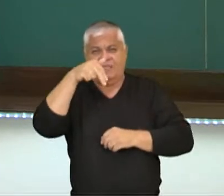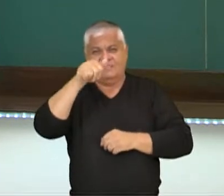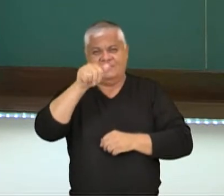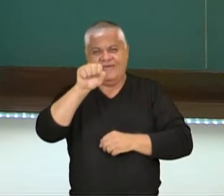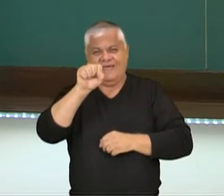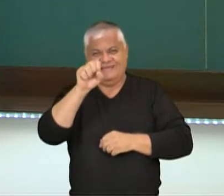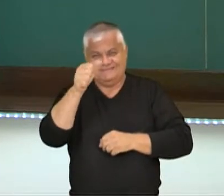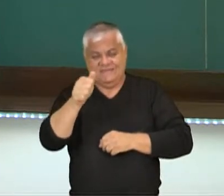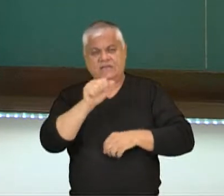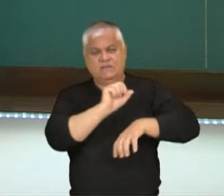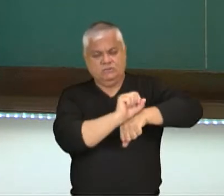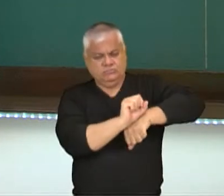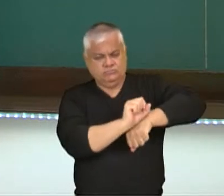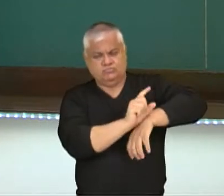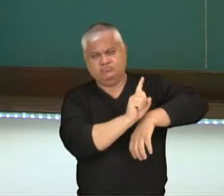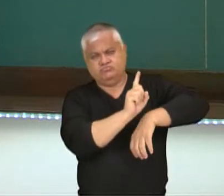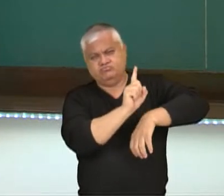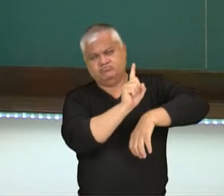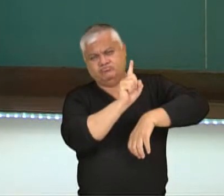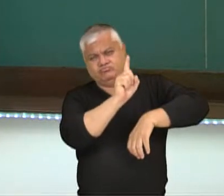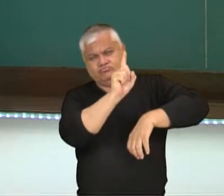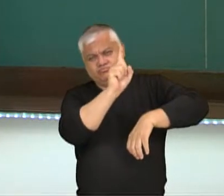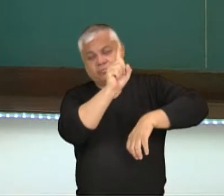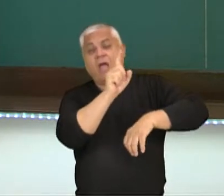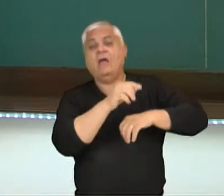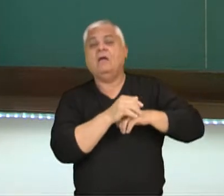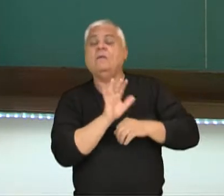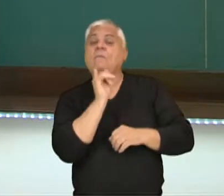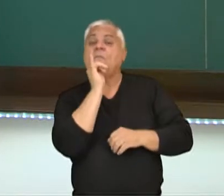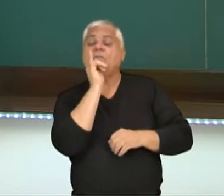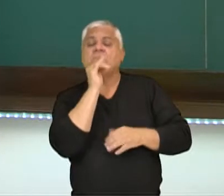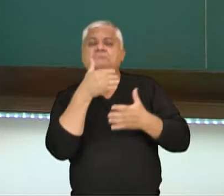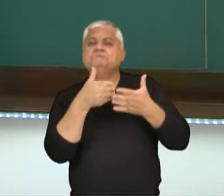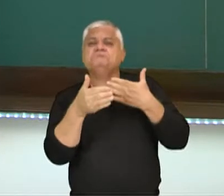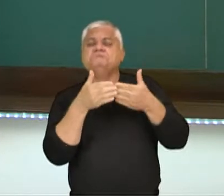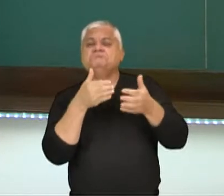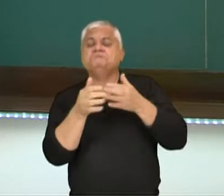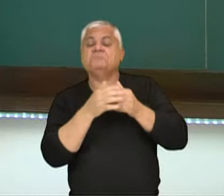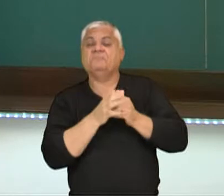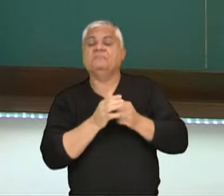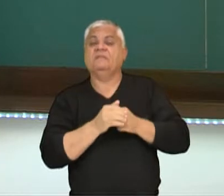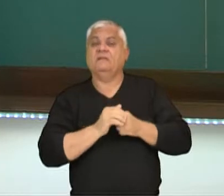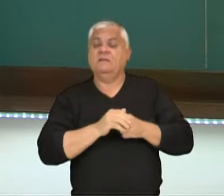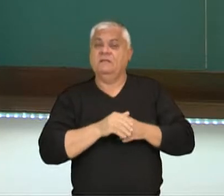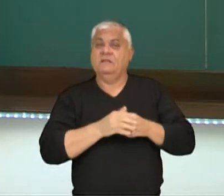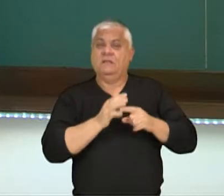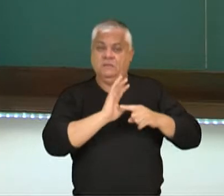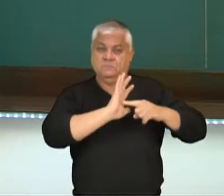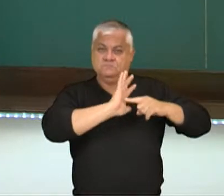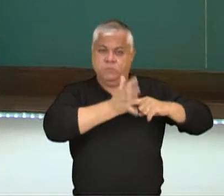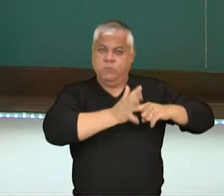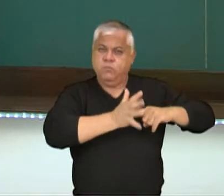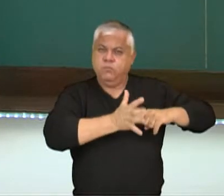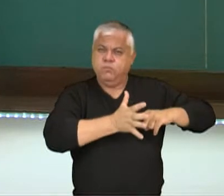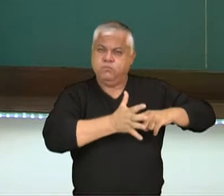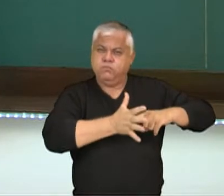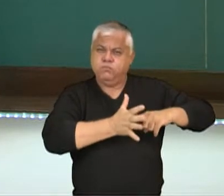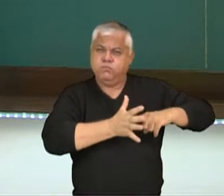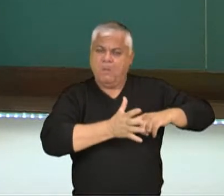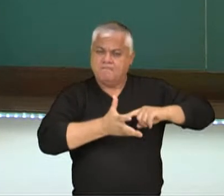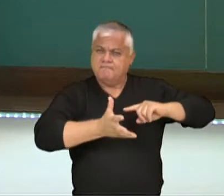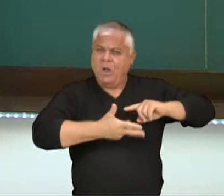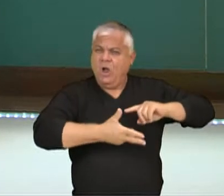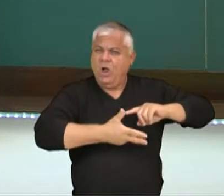vai lançar um foguete, ou qualquer outra agência espacial, ele vai acelerar, né? Ele vai acelerar até ganhar uma grande